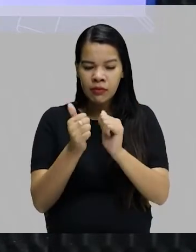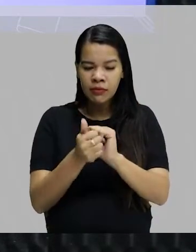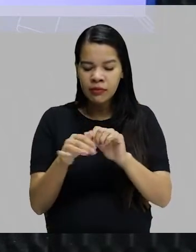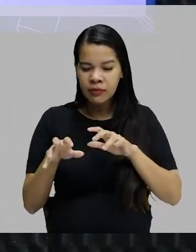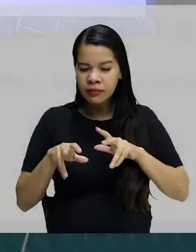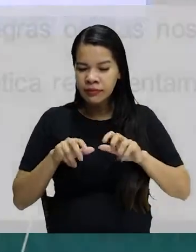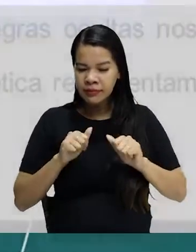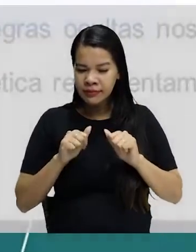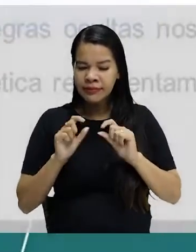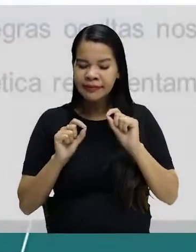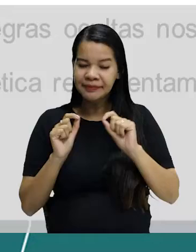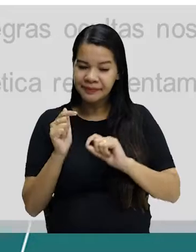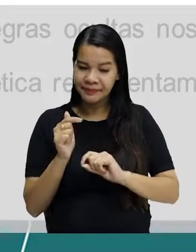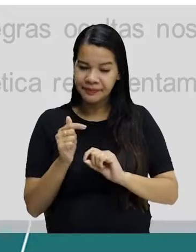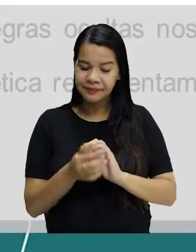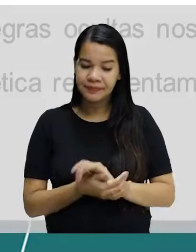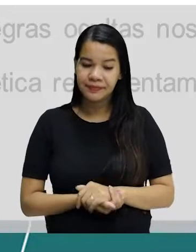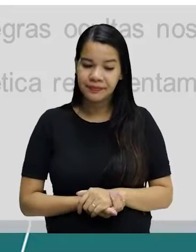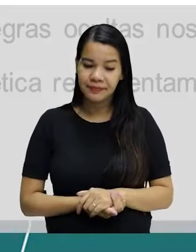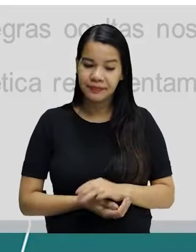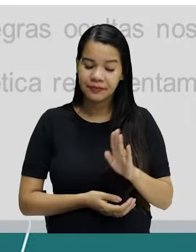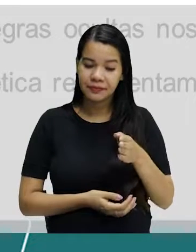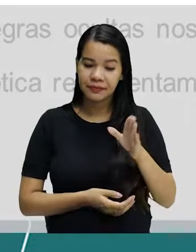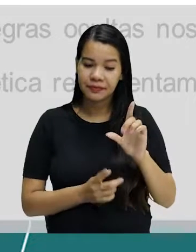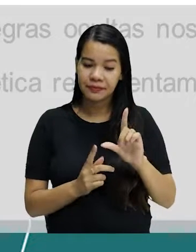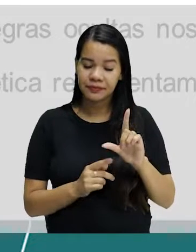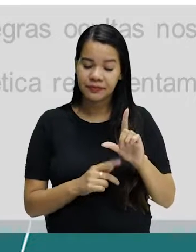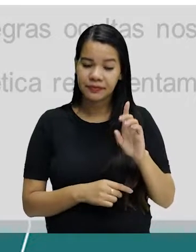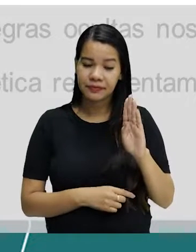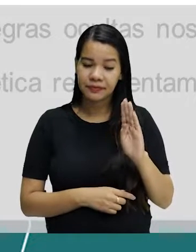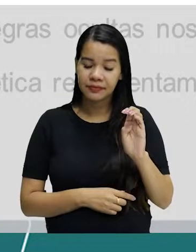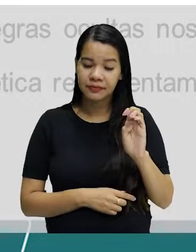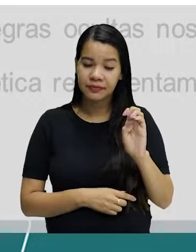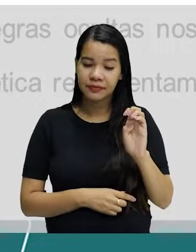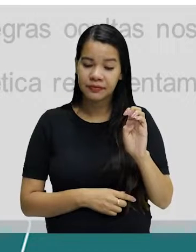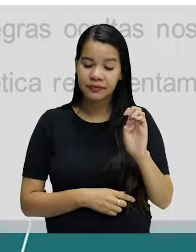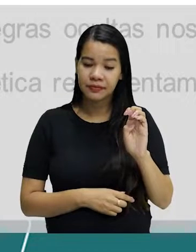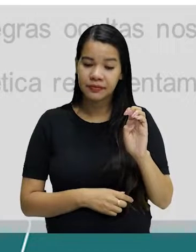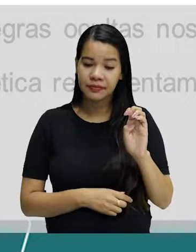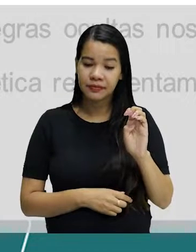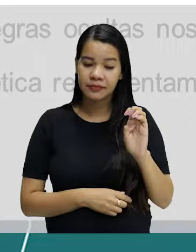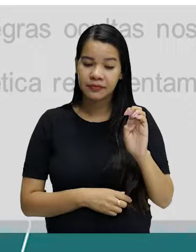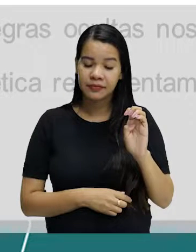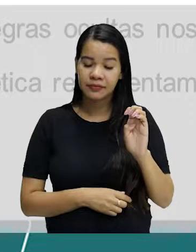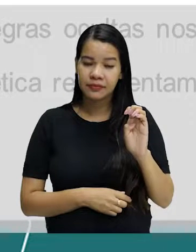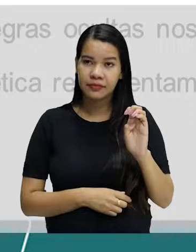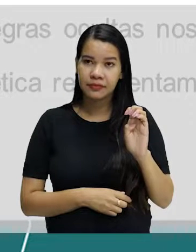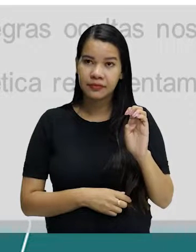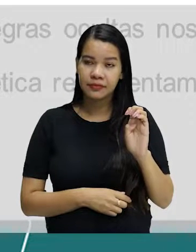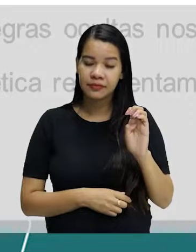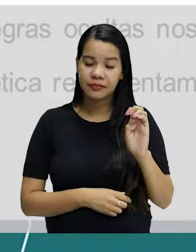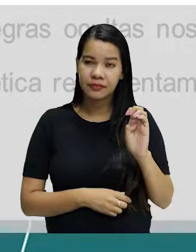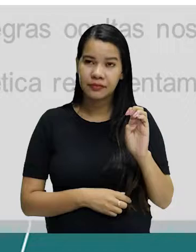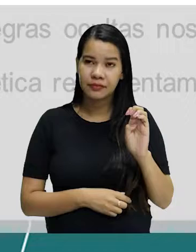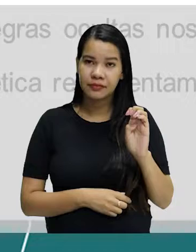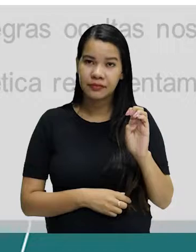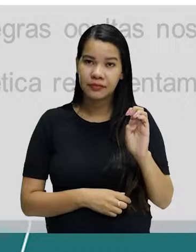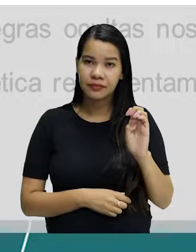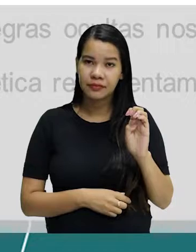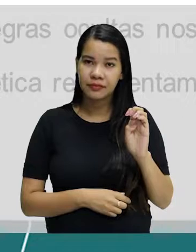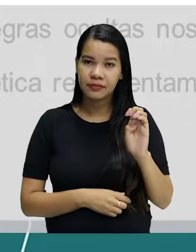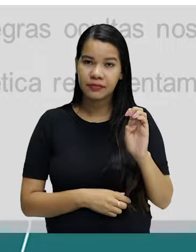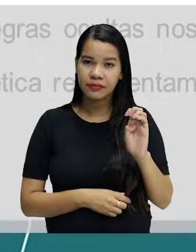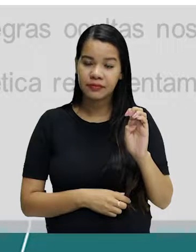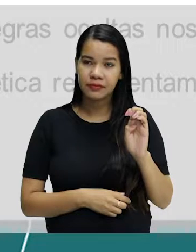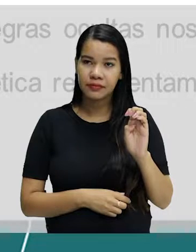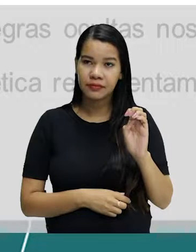né? Assim. Letra E. Os problemas filosóficos não são necessariamente falsos, mas em grande parte são desprovidos de significado